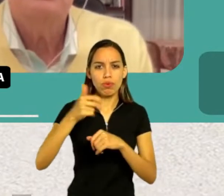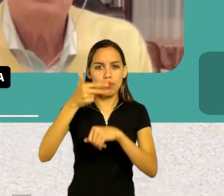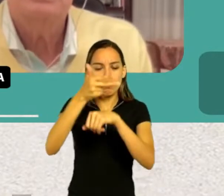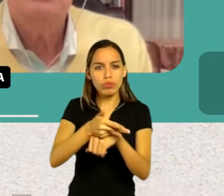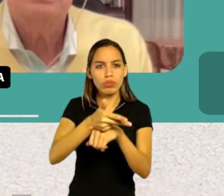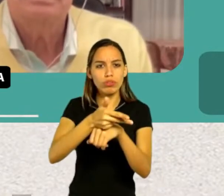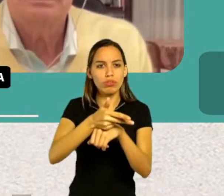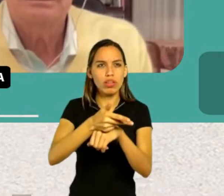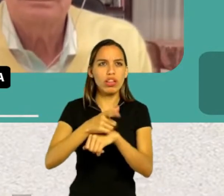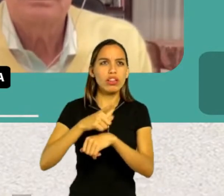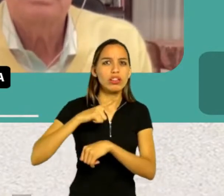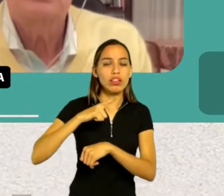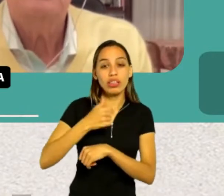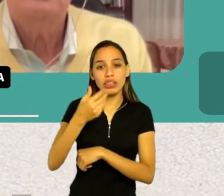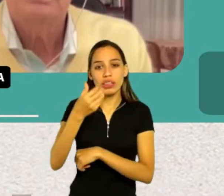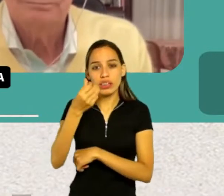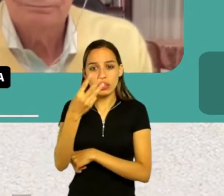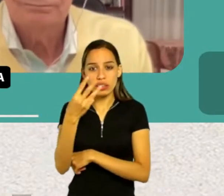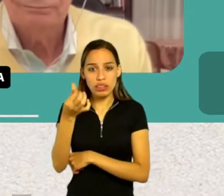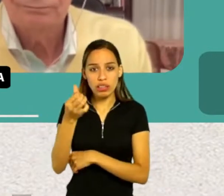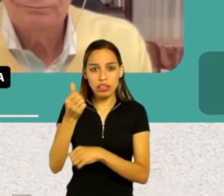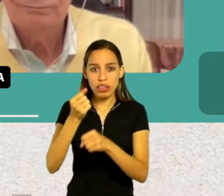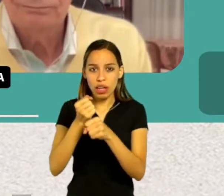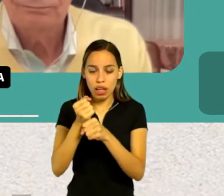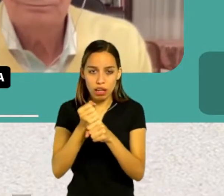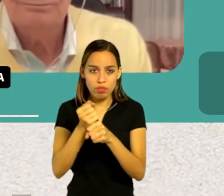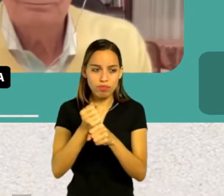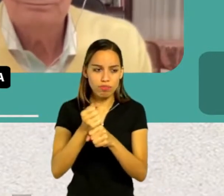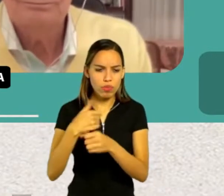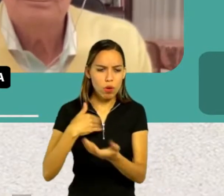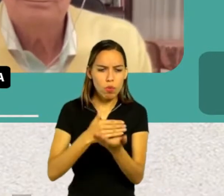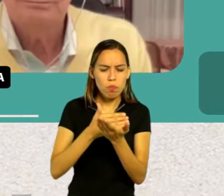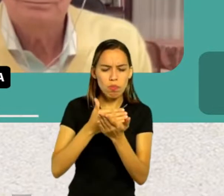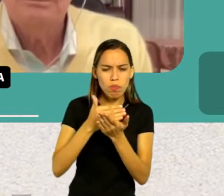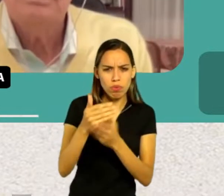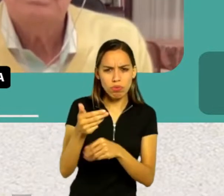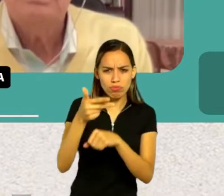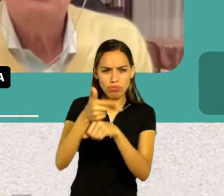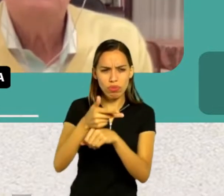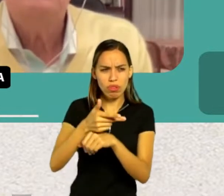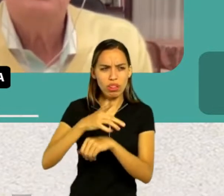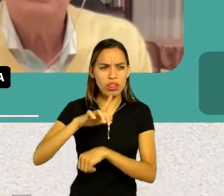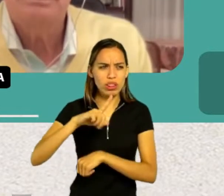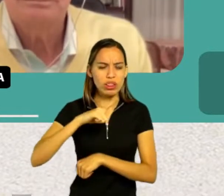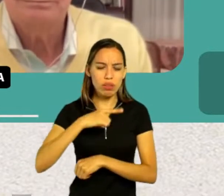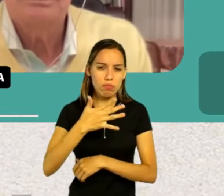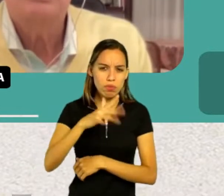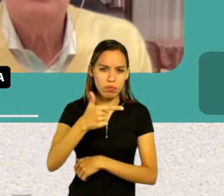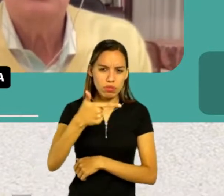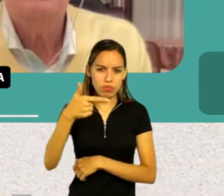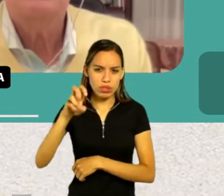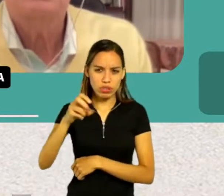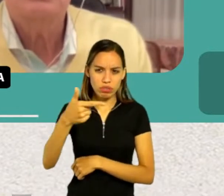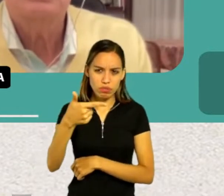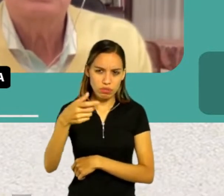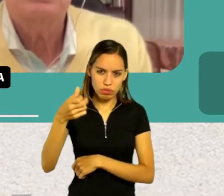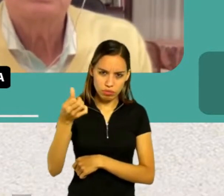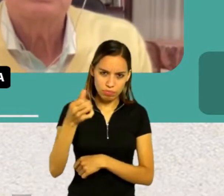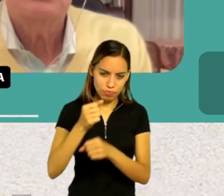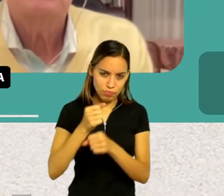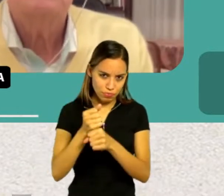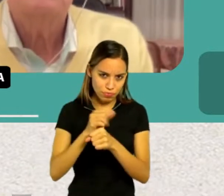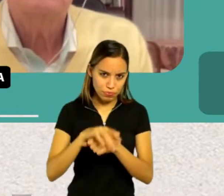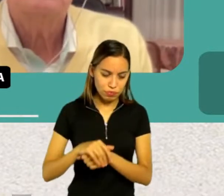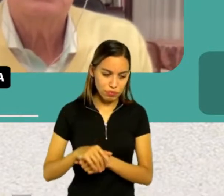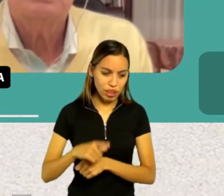tem 36 anos, mas a gente começou a gravar ao vivo, isso aí lá tem uns 25, 26 anos. E tem, inclusive,